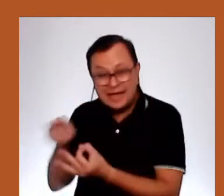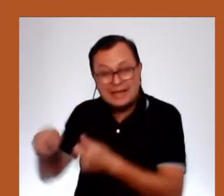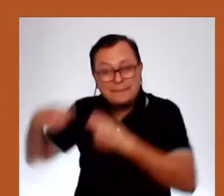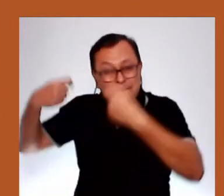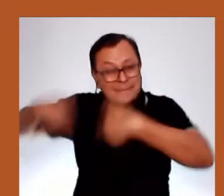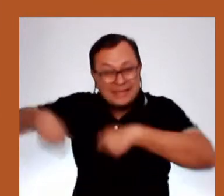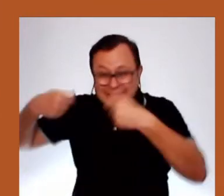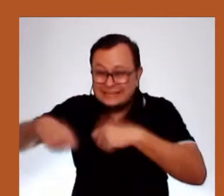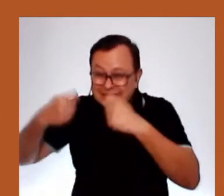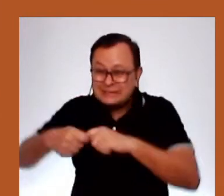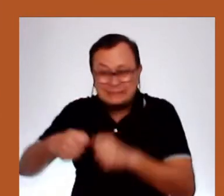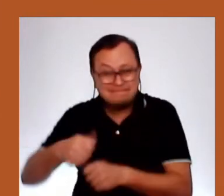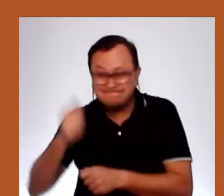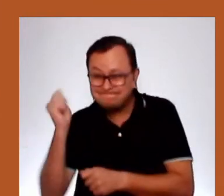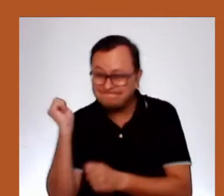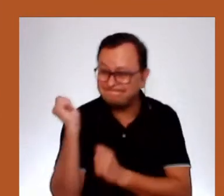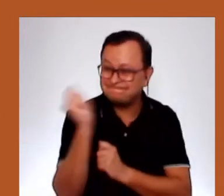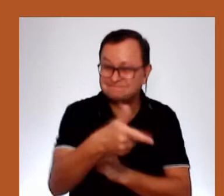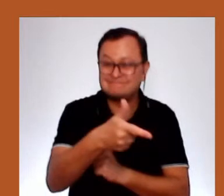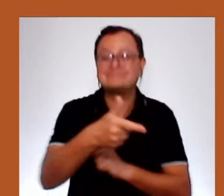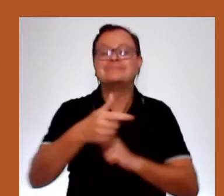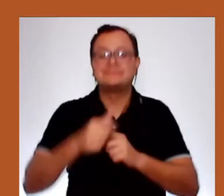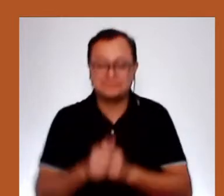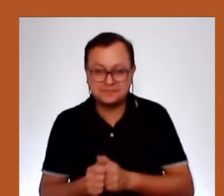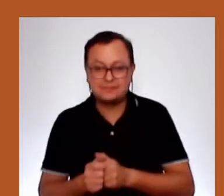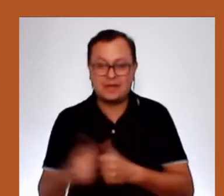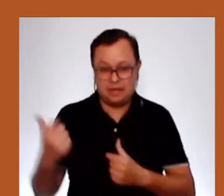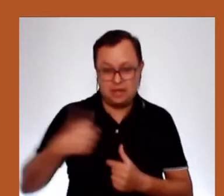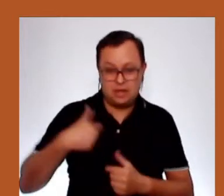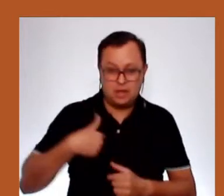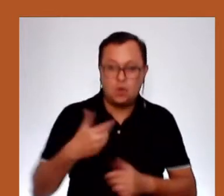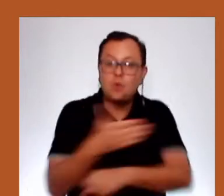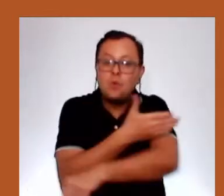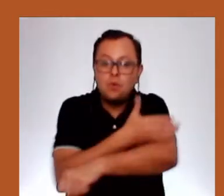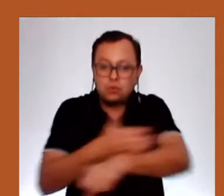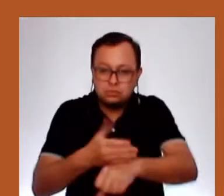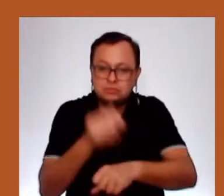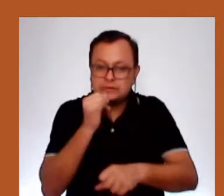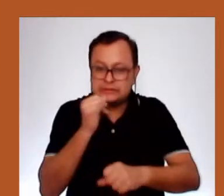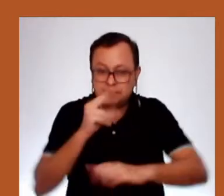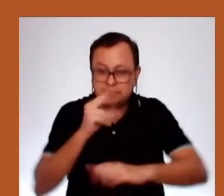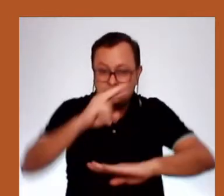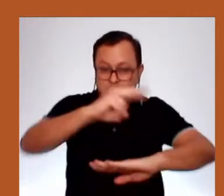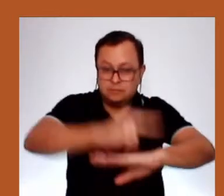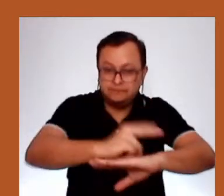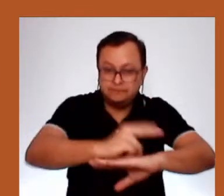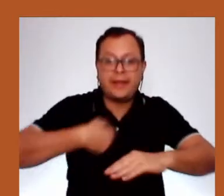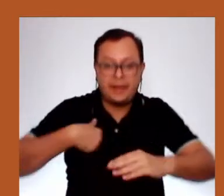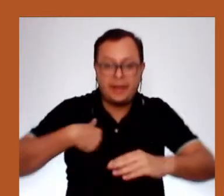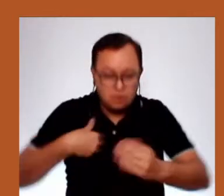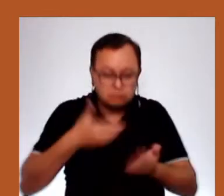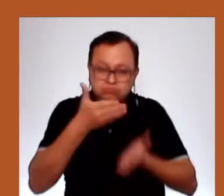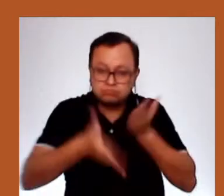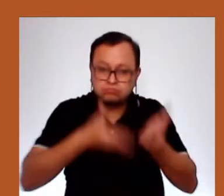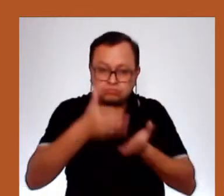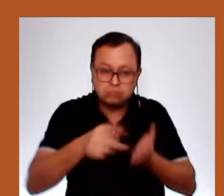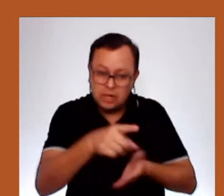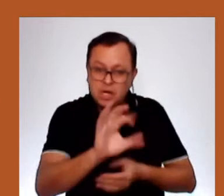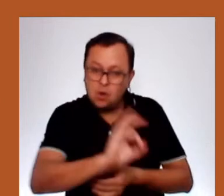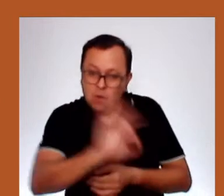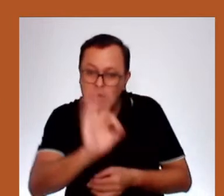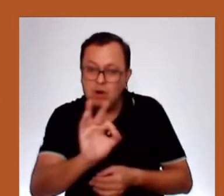do que o paciente. E eu, assim, particularmente, eu sempre falo assim, se eu quero que o meu paciente esteja bem, eu quero que a família esteja ótima.